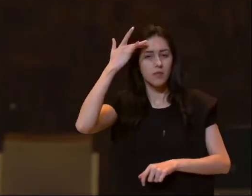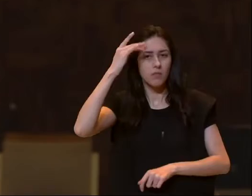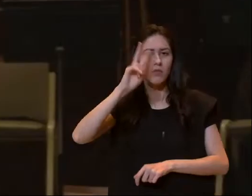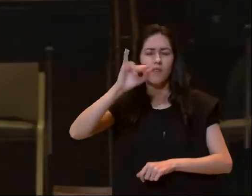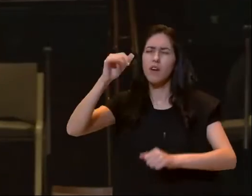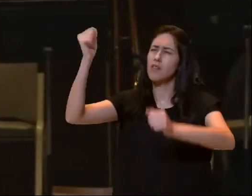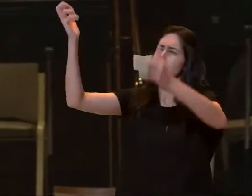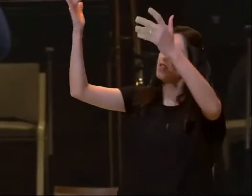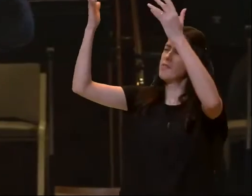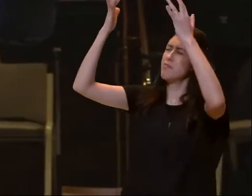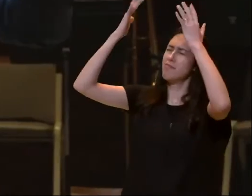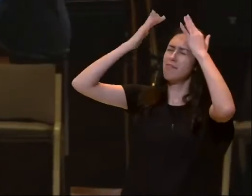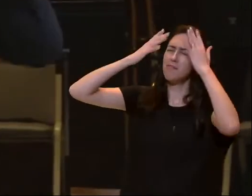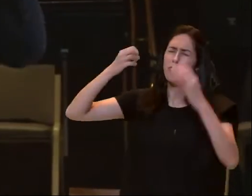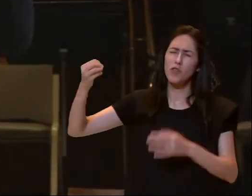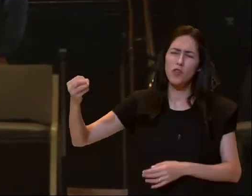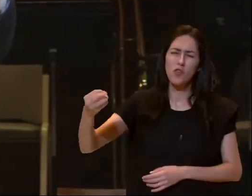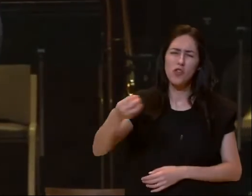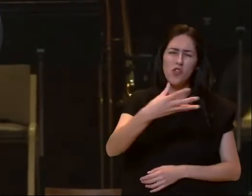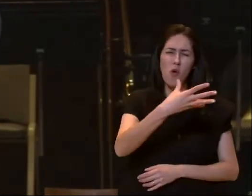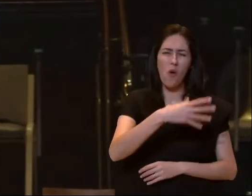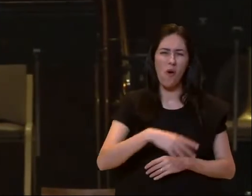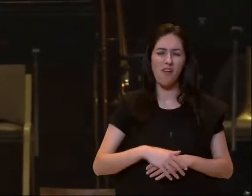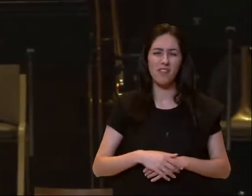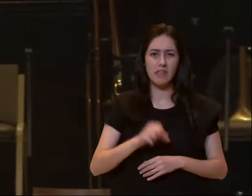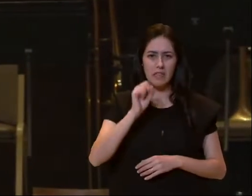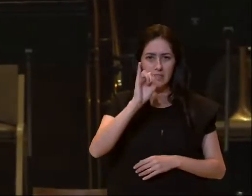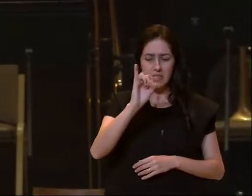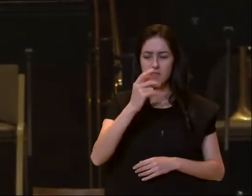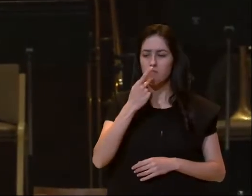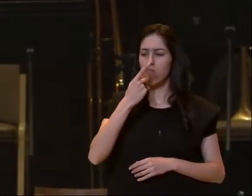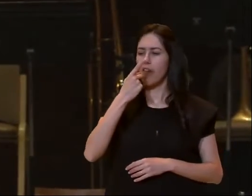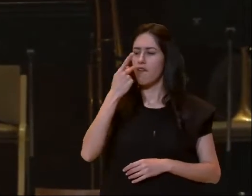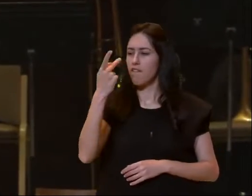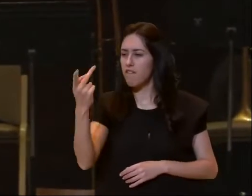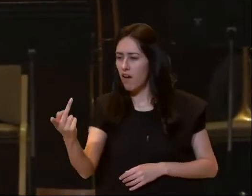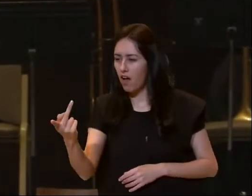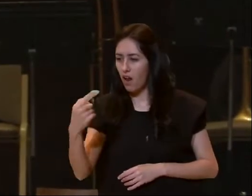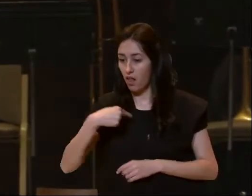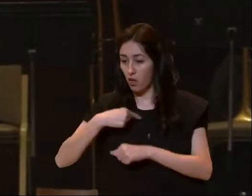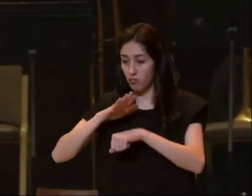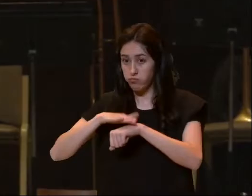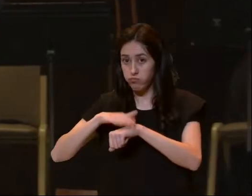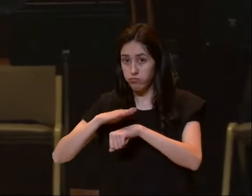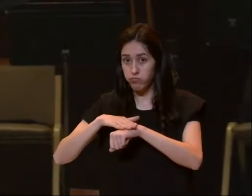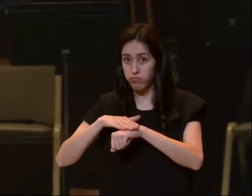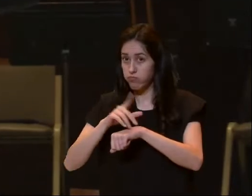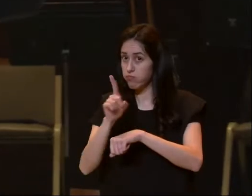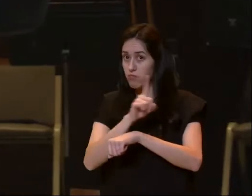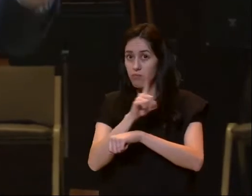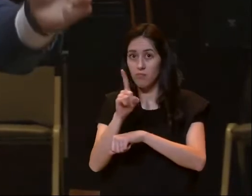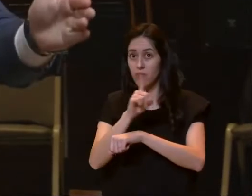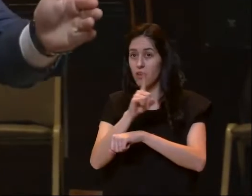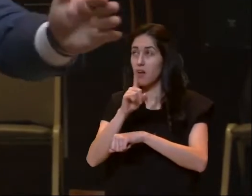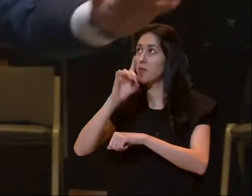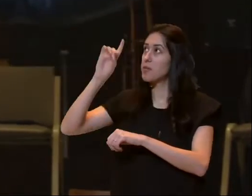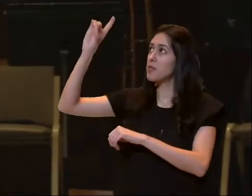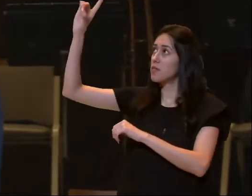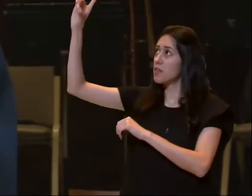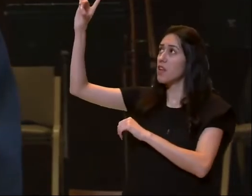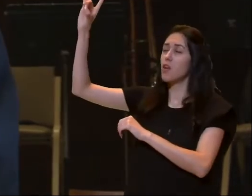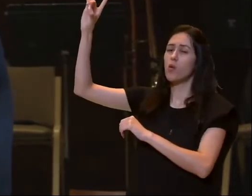do Espírito, e quando eles falam, uma autoridade que não é deles os